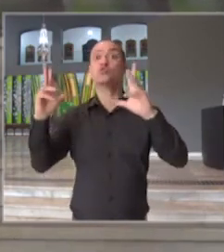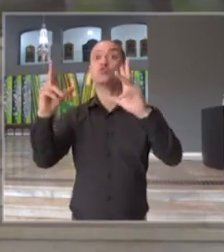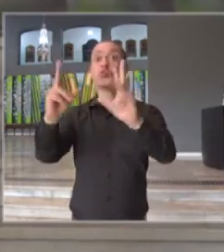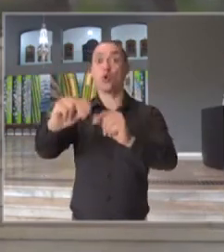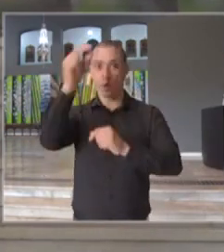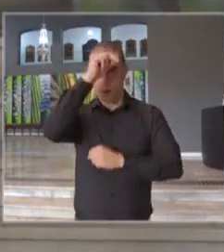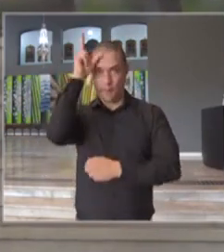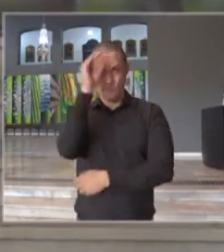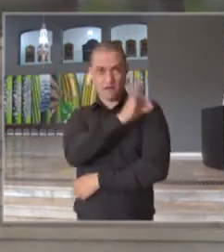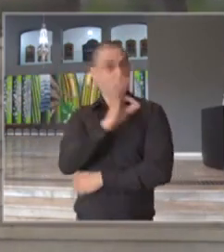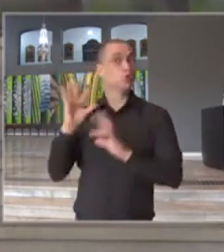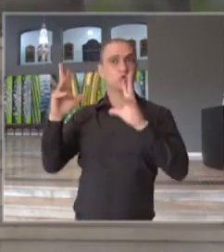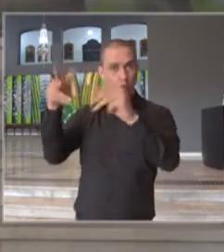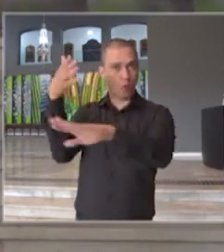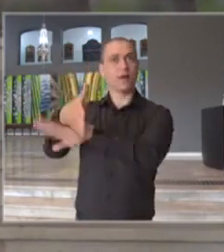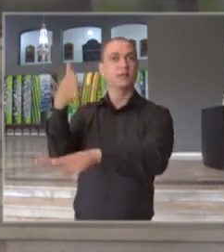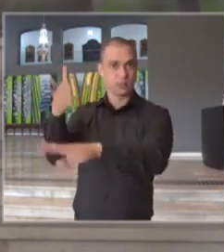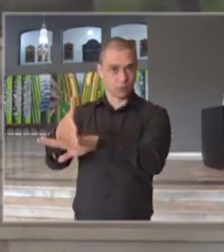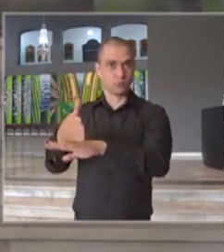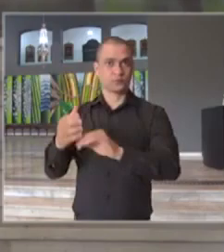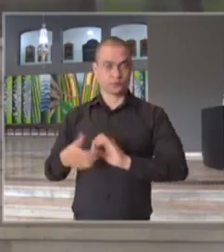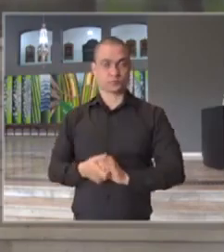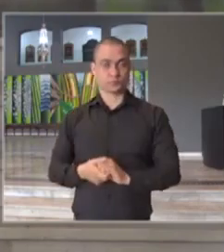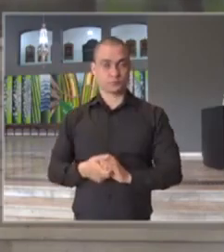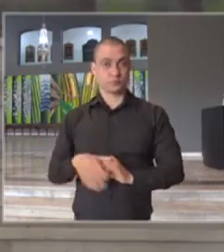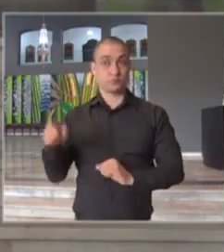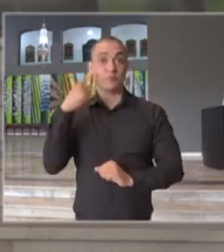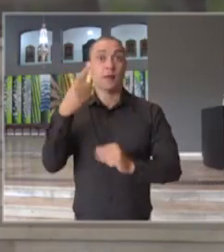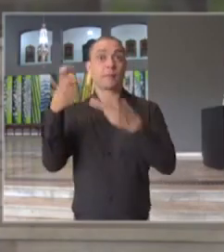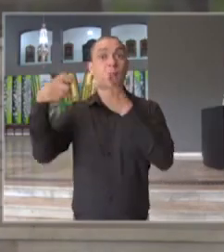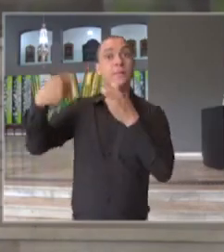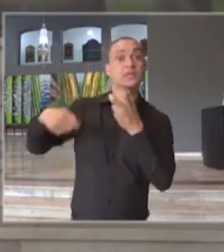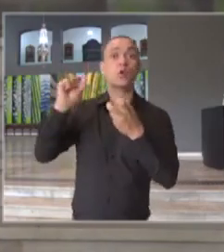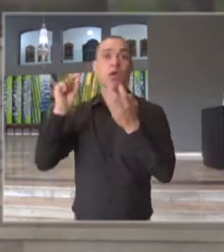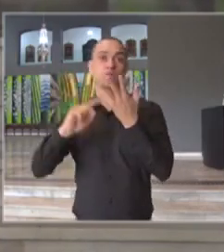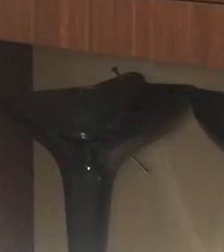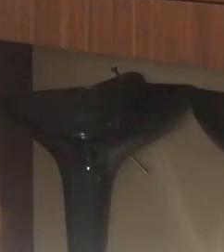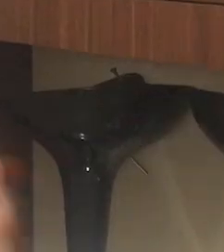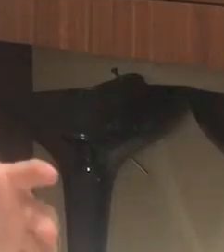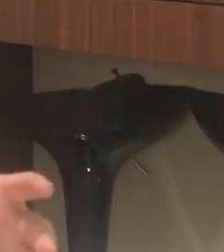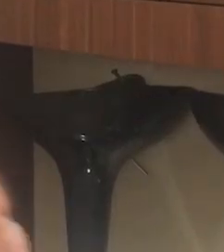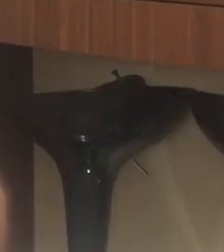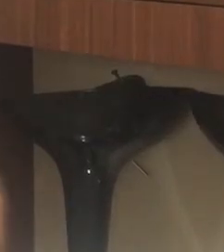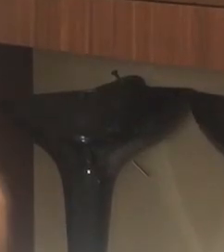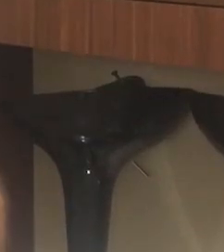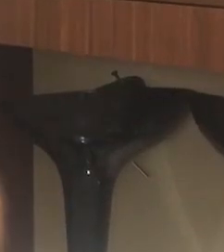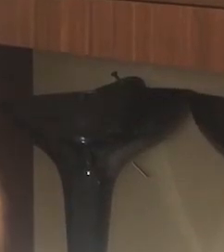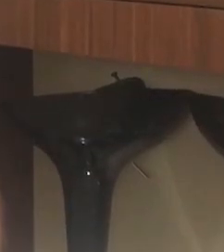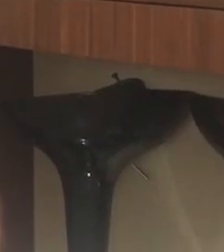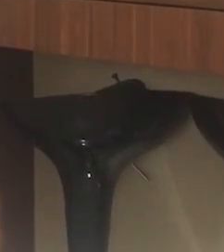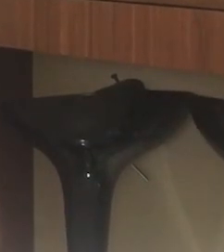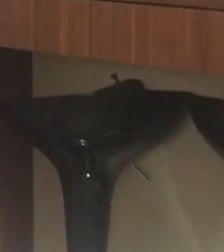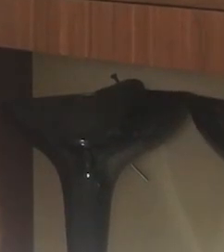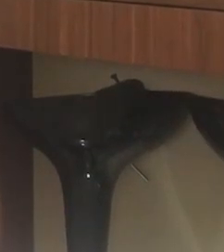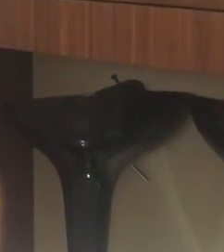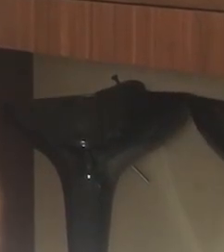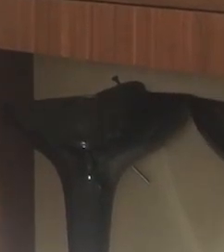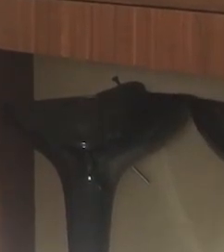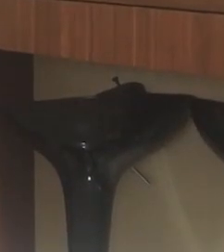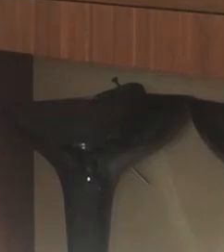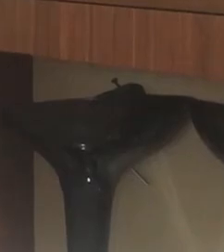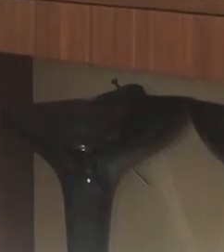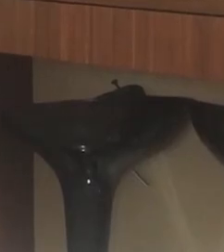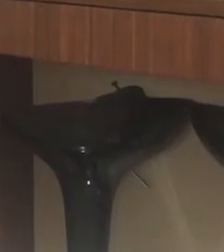os prefeitos e os seus respectivos secretários de saúde. O governador também anunciou uma nova